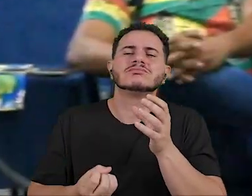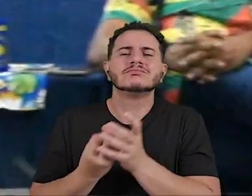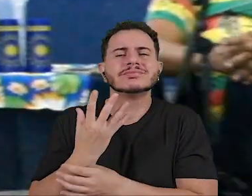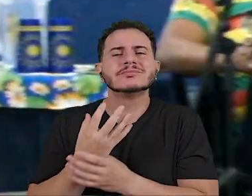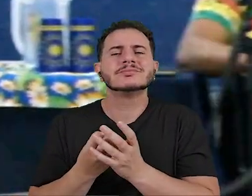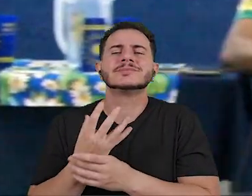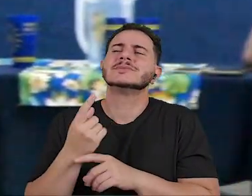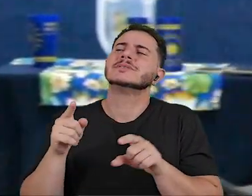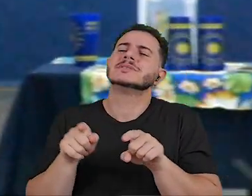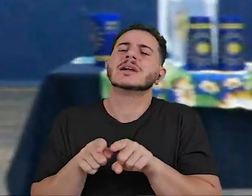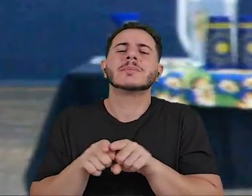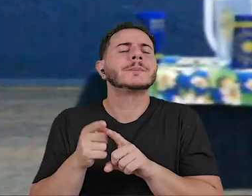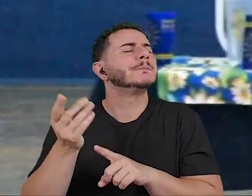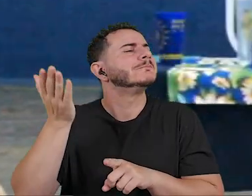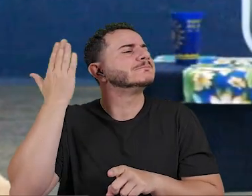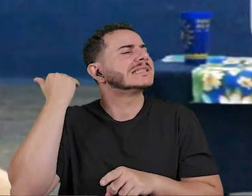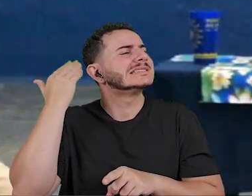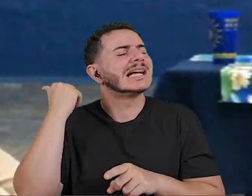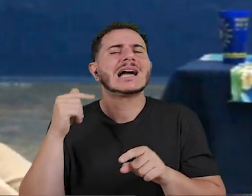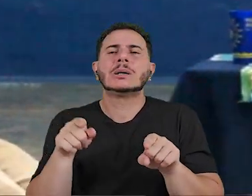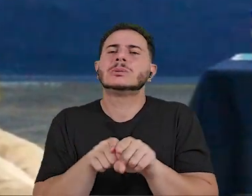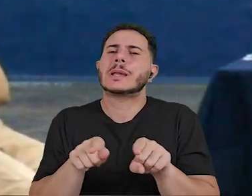especial, que